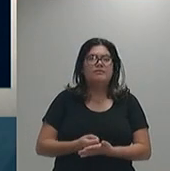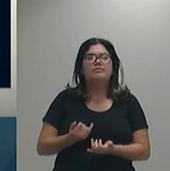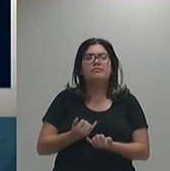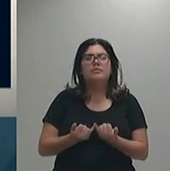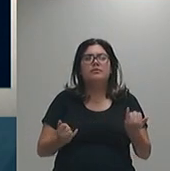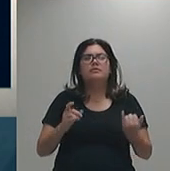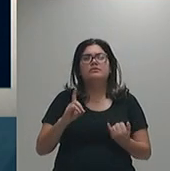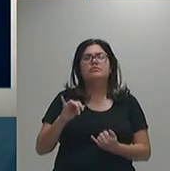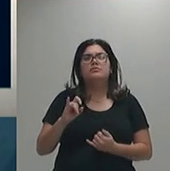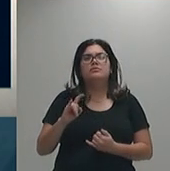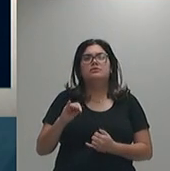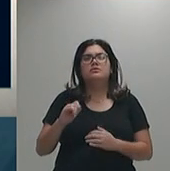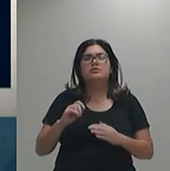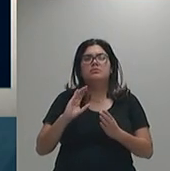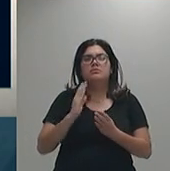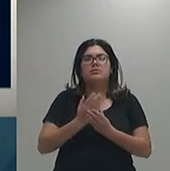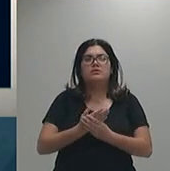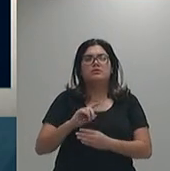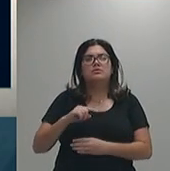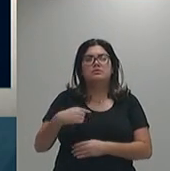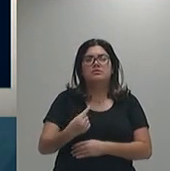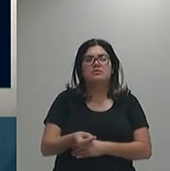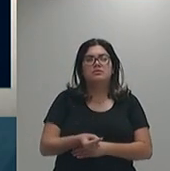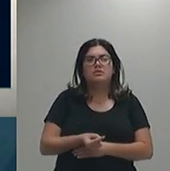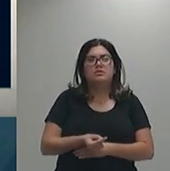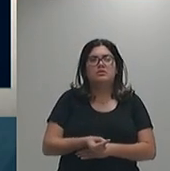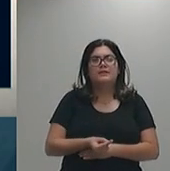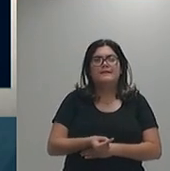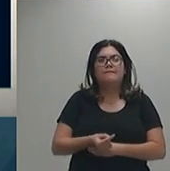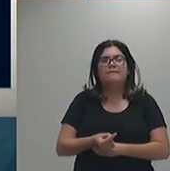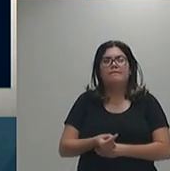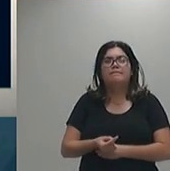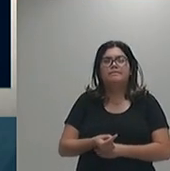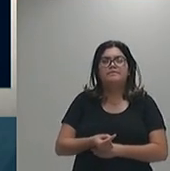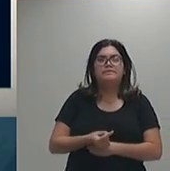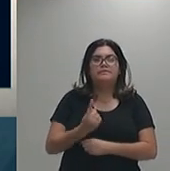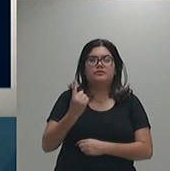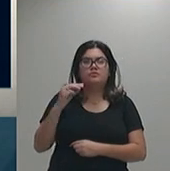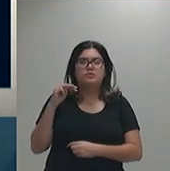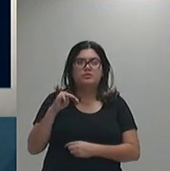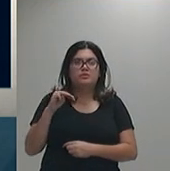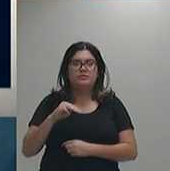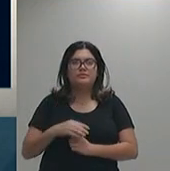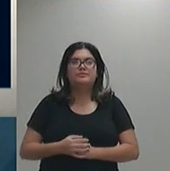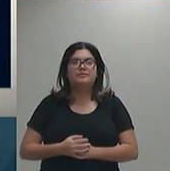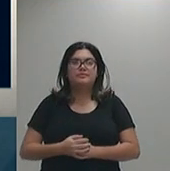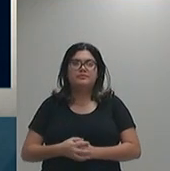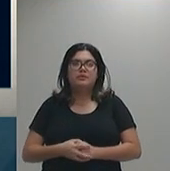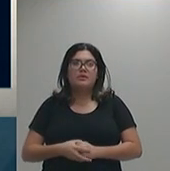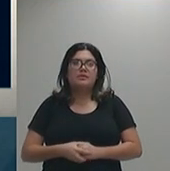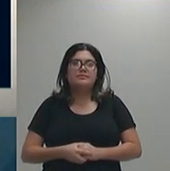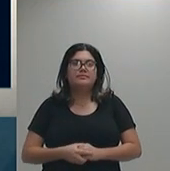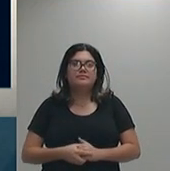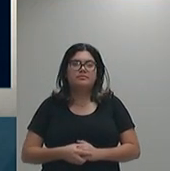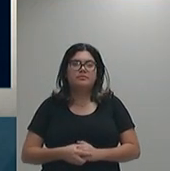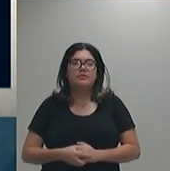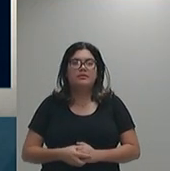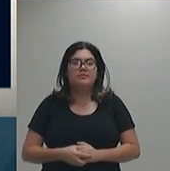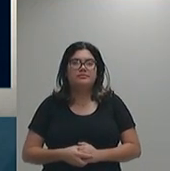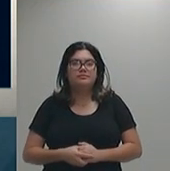processo seguinte minutinhos me do Salomão e parece que não fui o